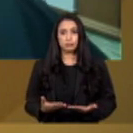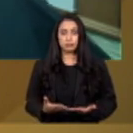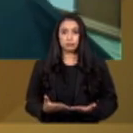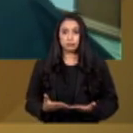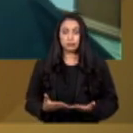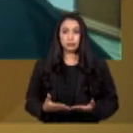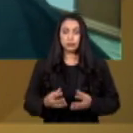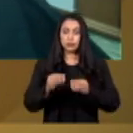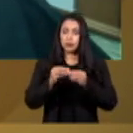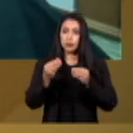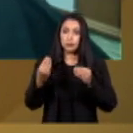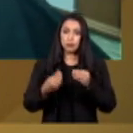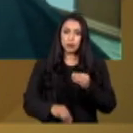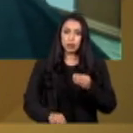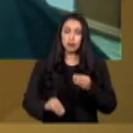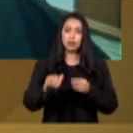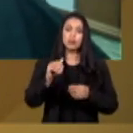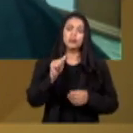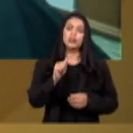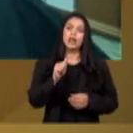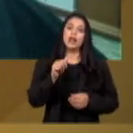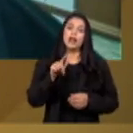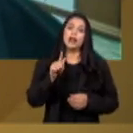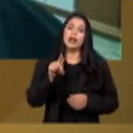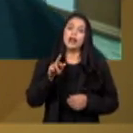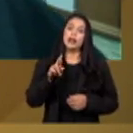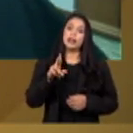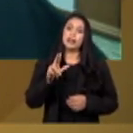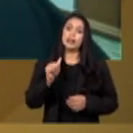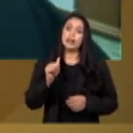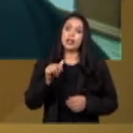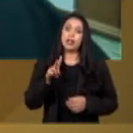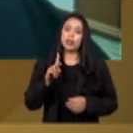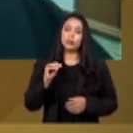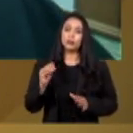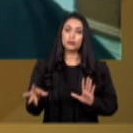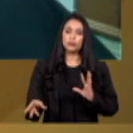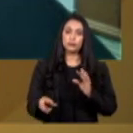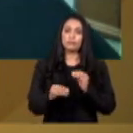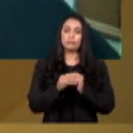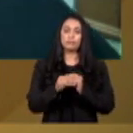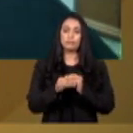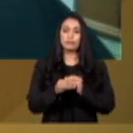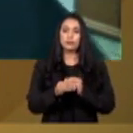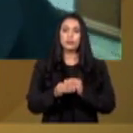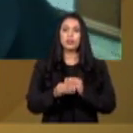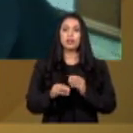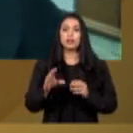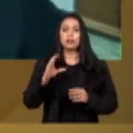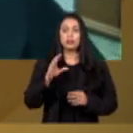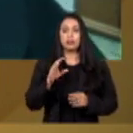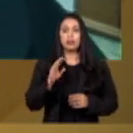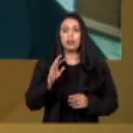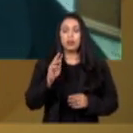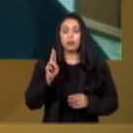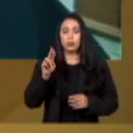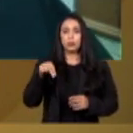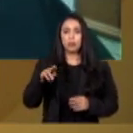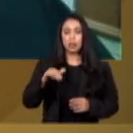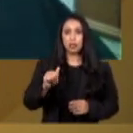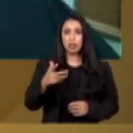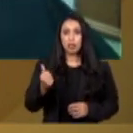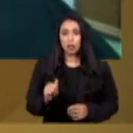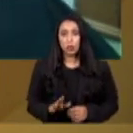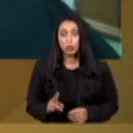o prejuízo agravo interno protocolado pela união outra atropelado a